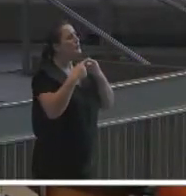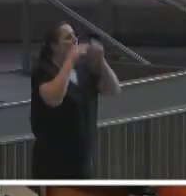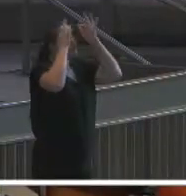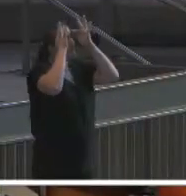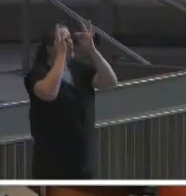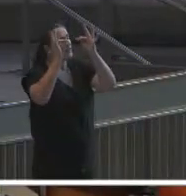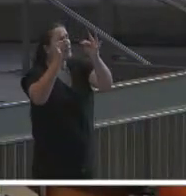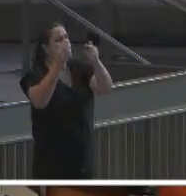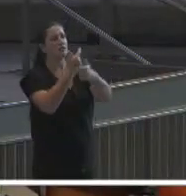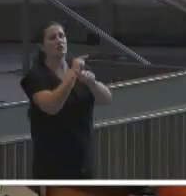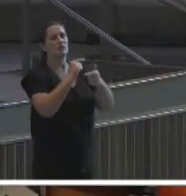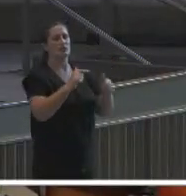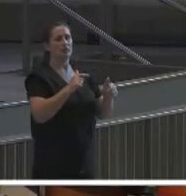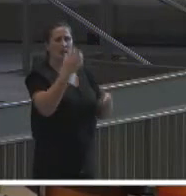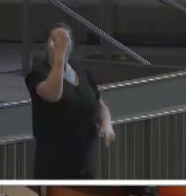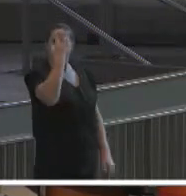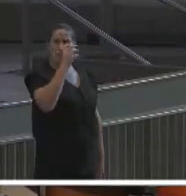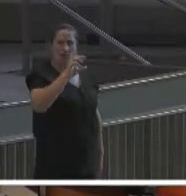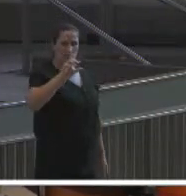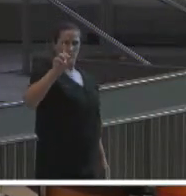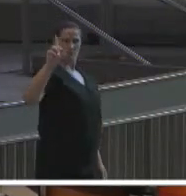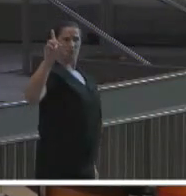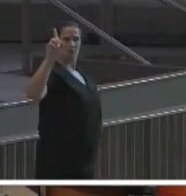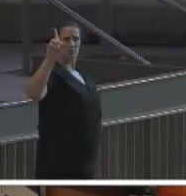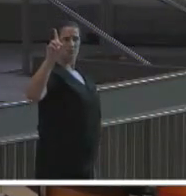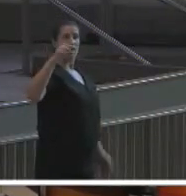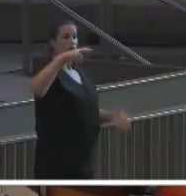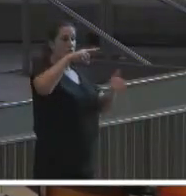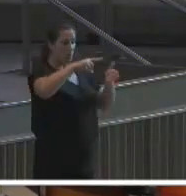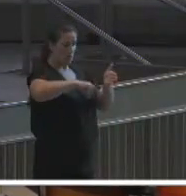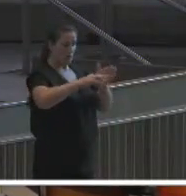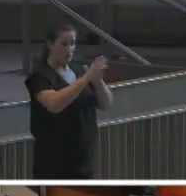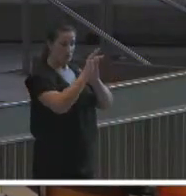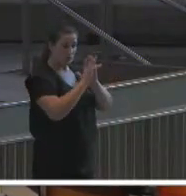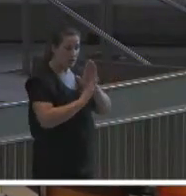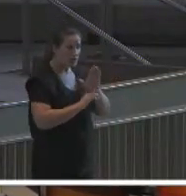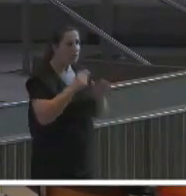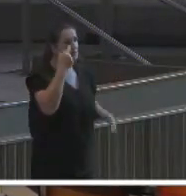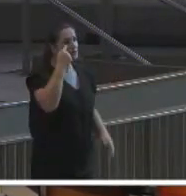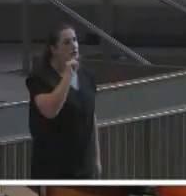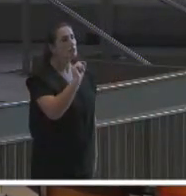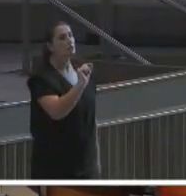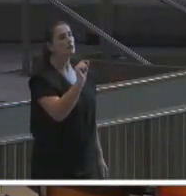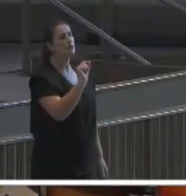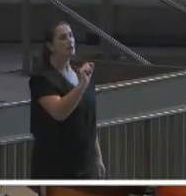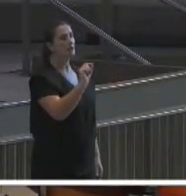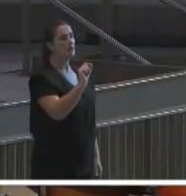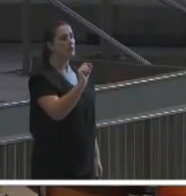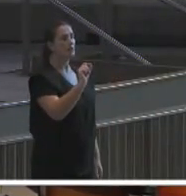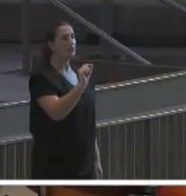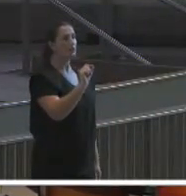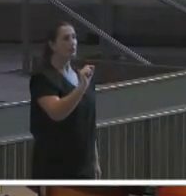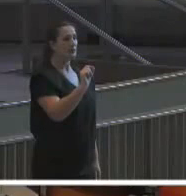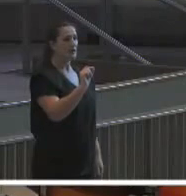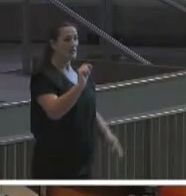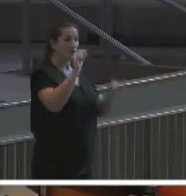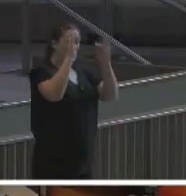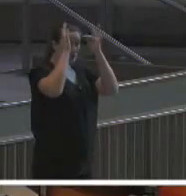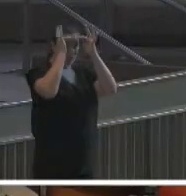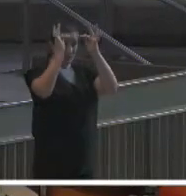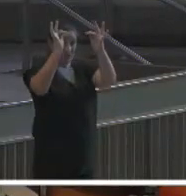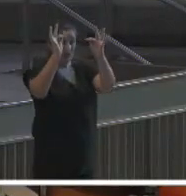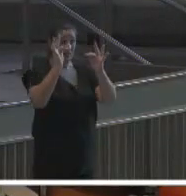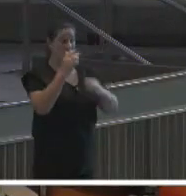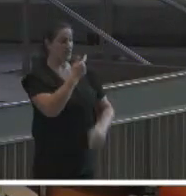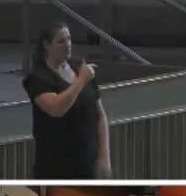Deus? Quando eu leio esse texto, eu vou descobrir que infidelidade é séria diante dos olhos de